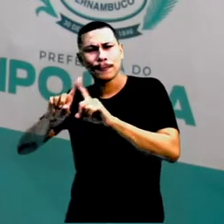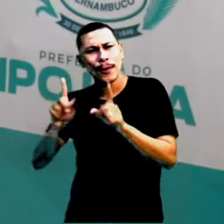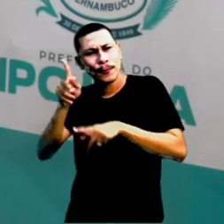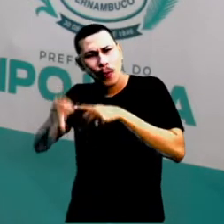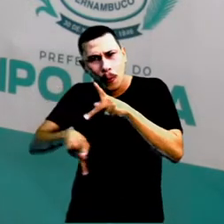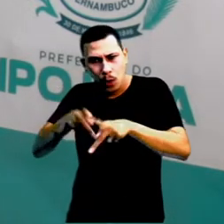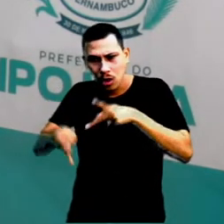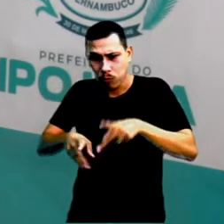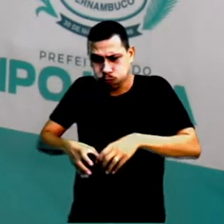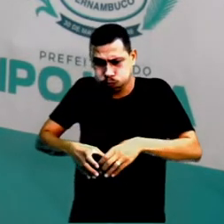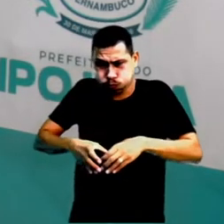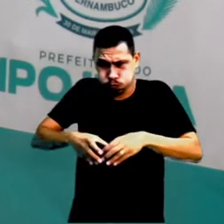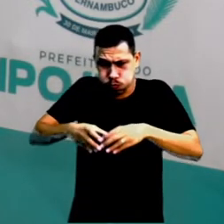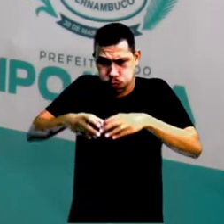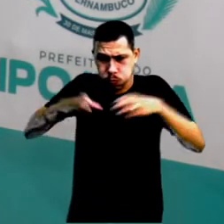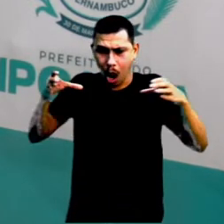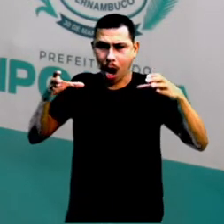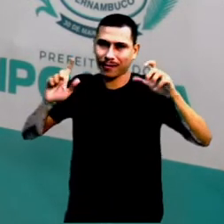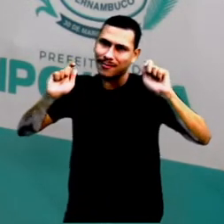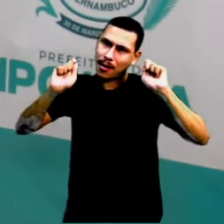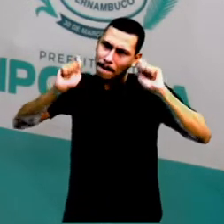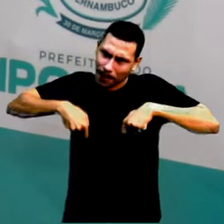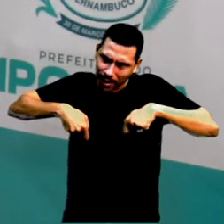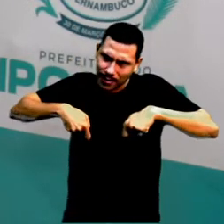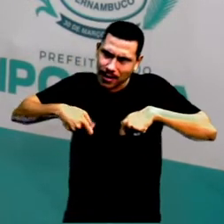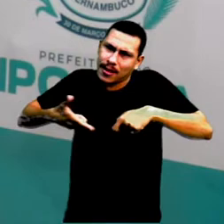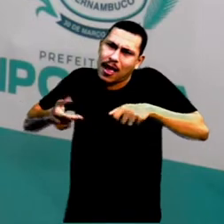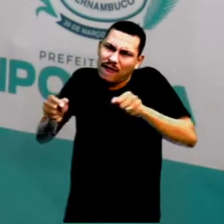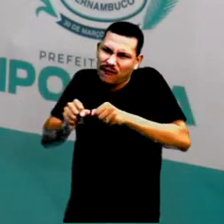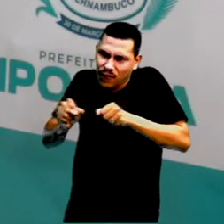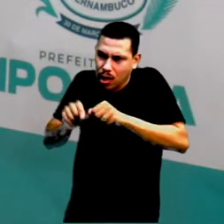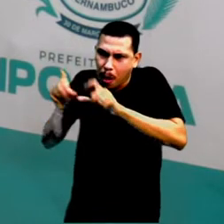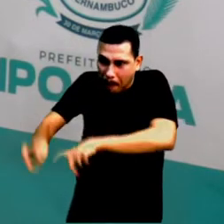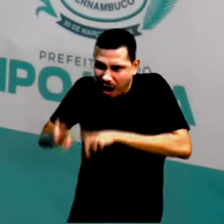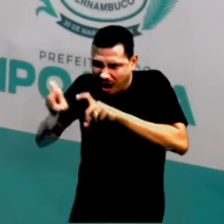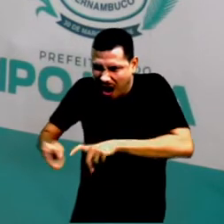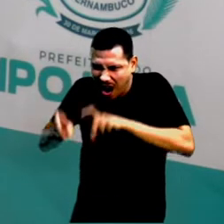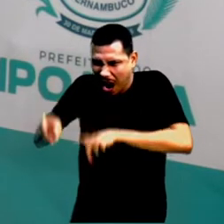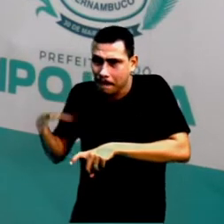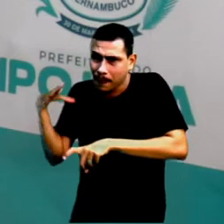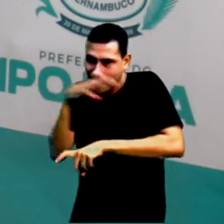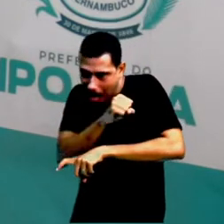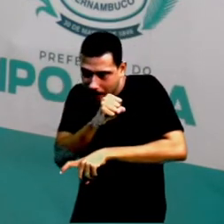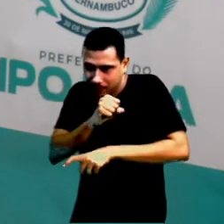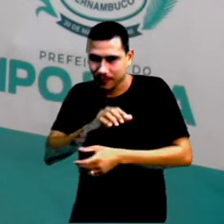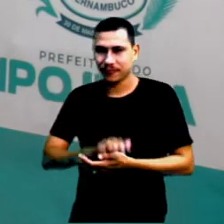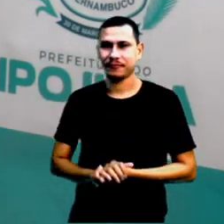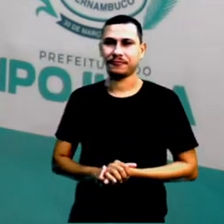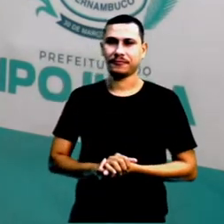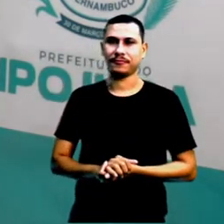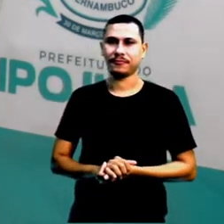e precisou, né, aumentar produções. Vamos aprender mais um pouco?